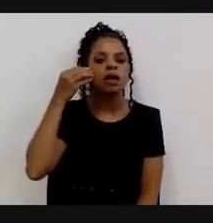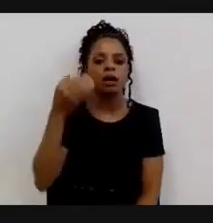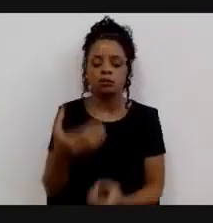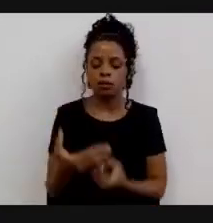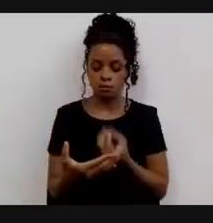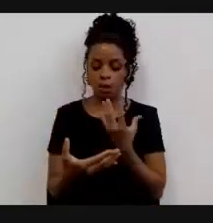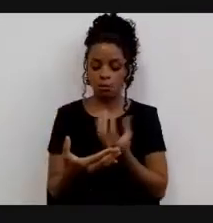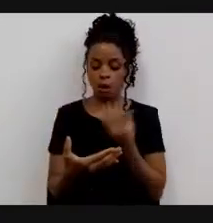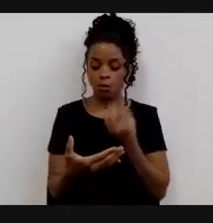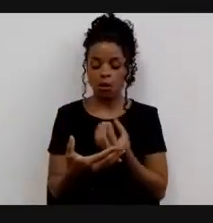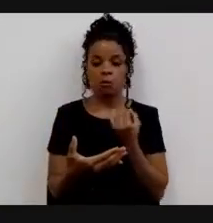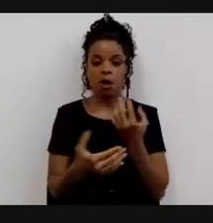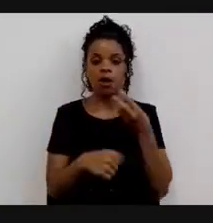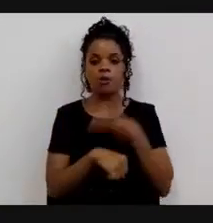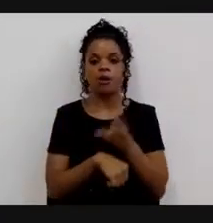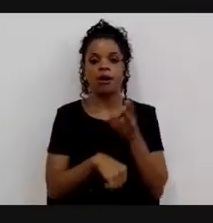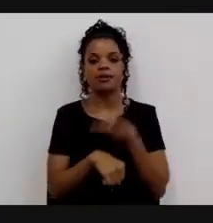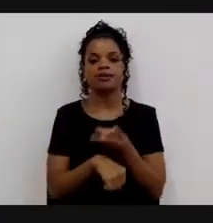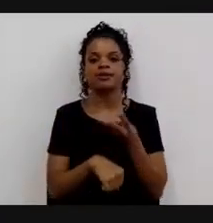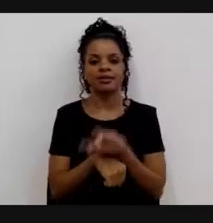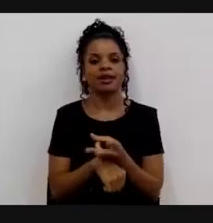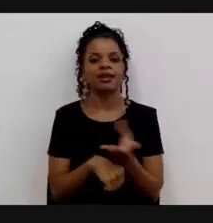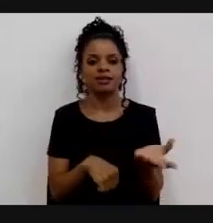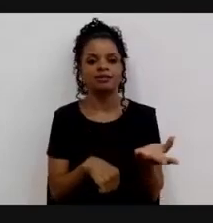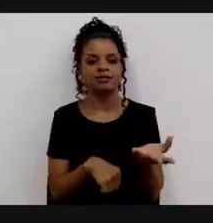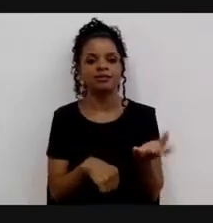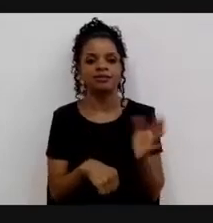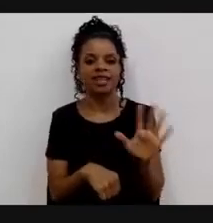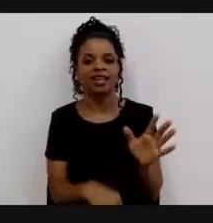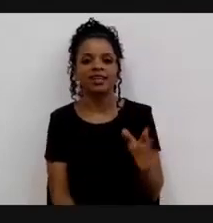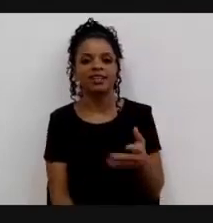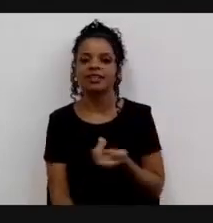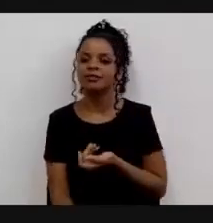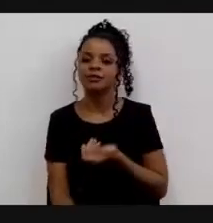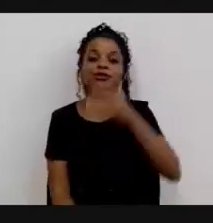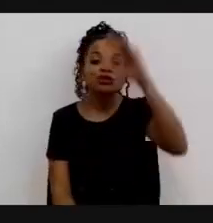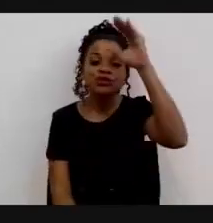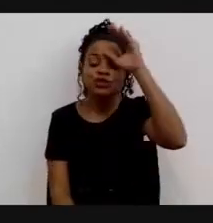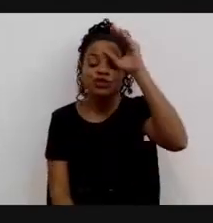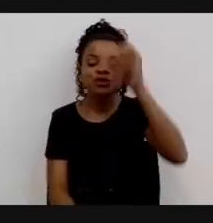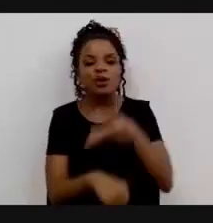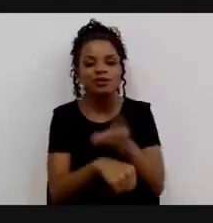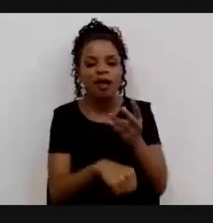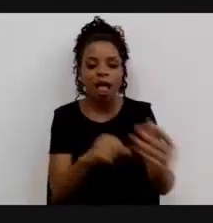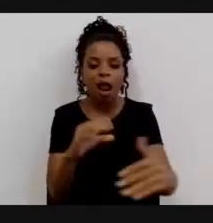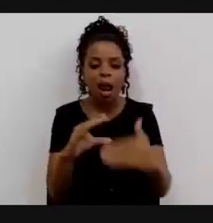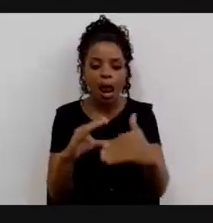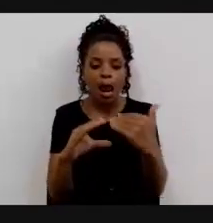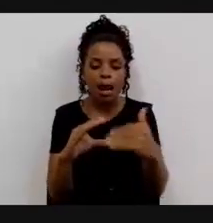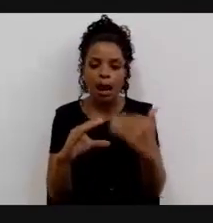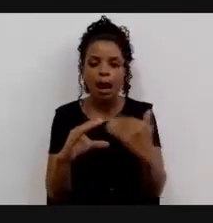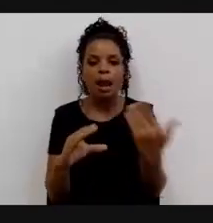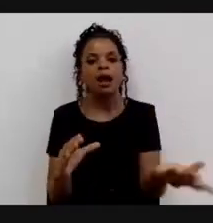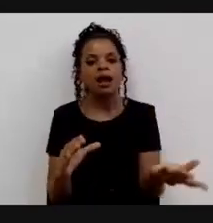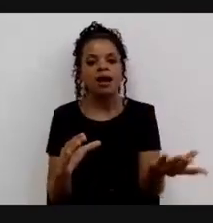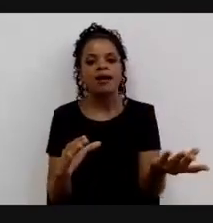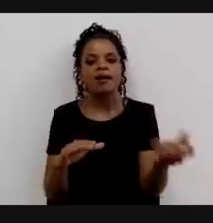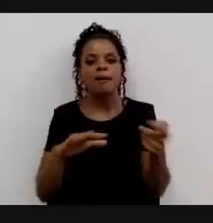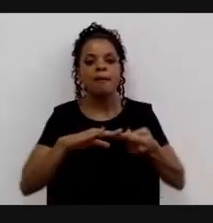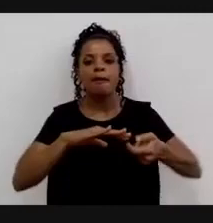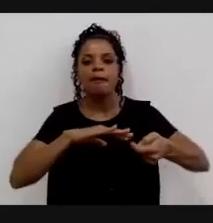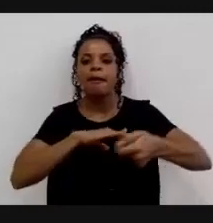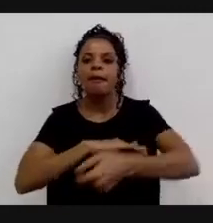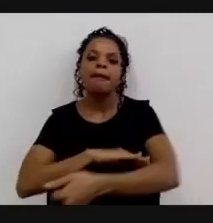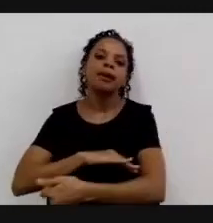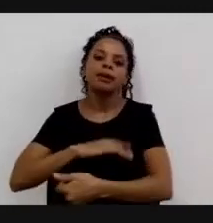muita coisa no WhatsApp, né? A gente brinca, o tiozão do WhatsApp que manda aquela fake news, fala, gente, meu Deus do céu, e o pessoal cai, o pessoal vai